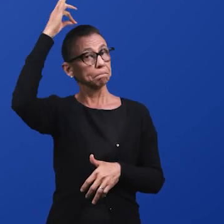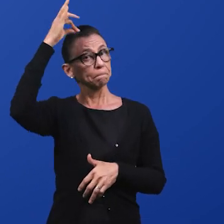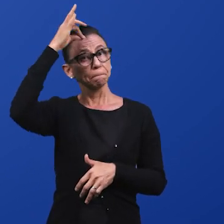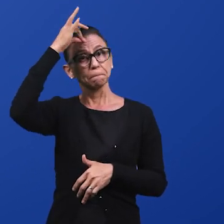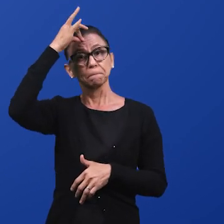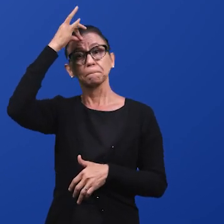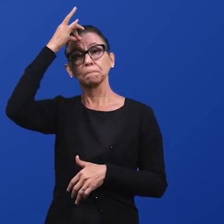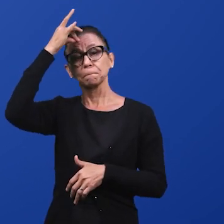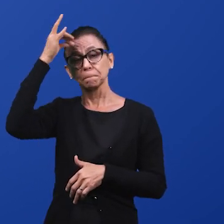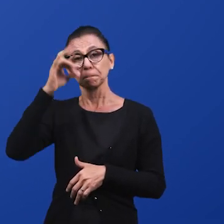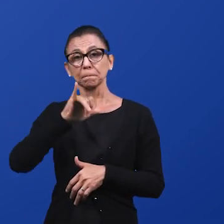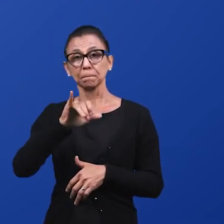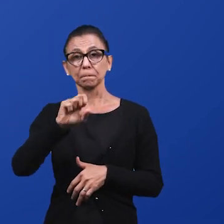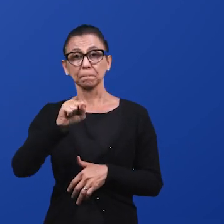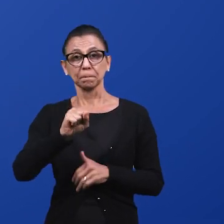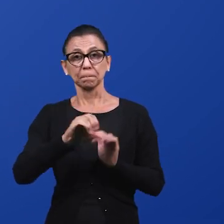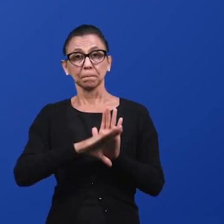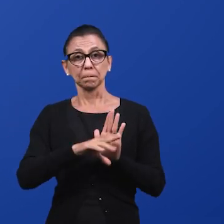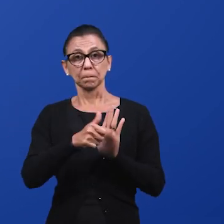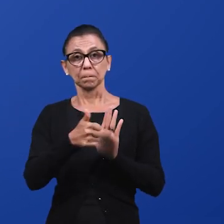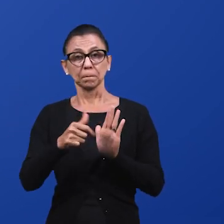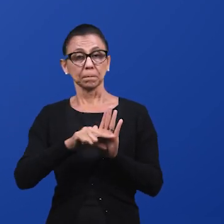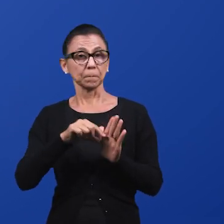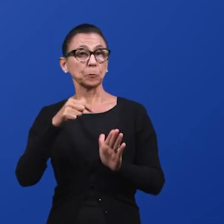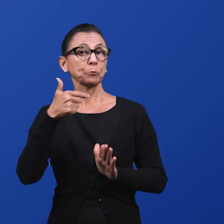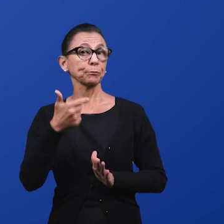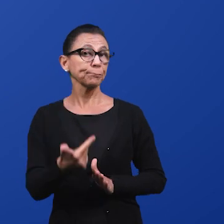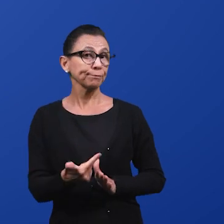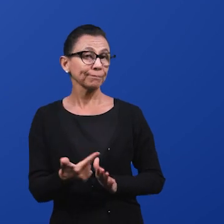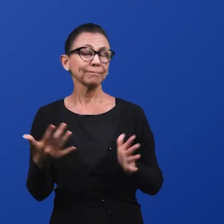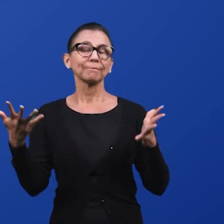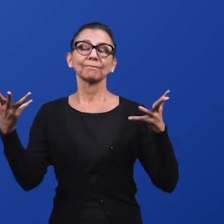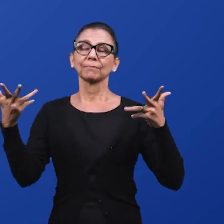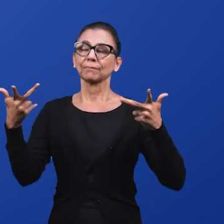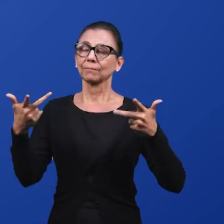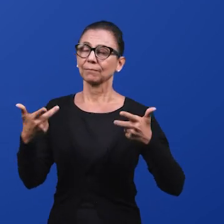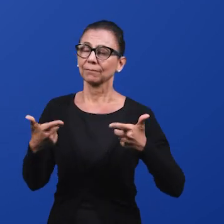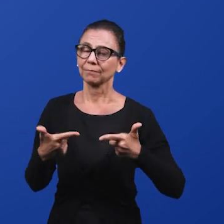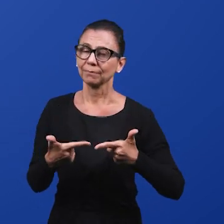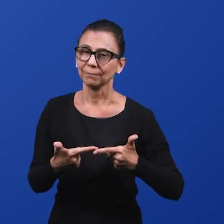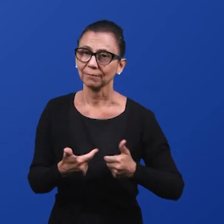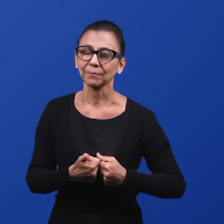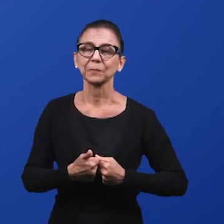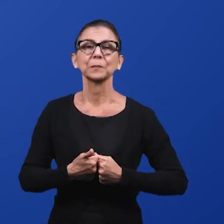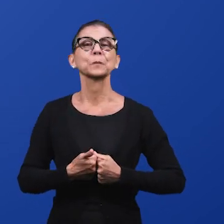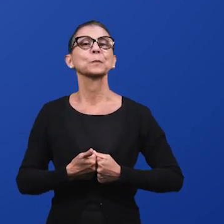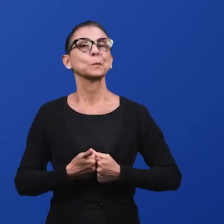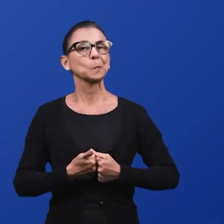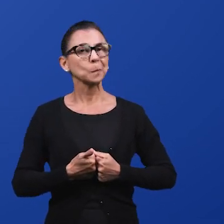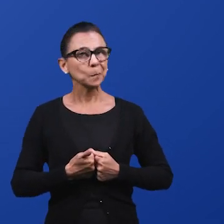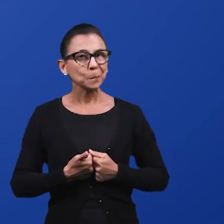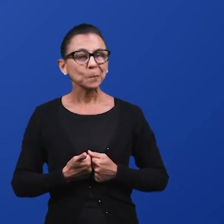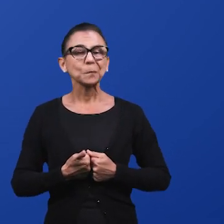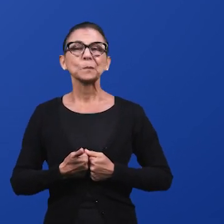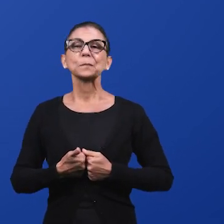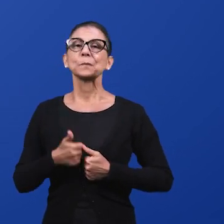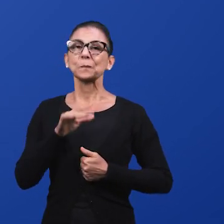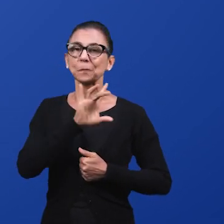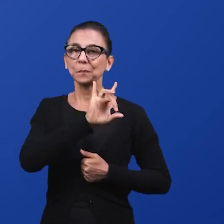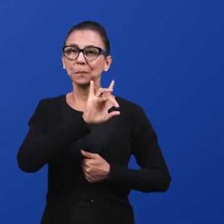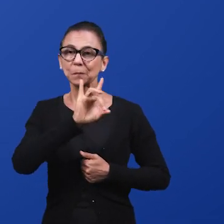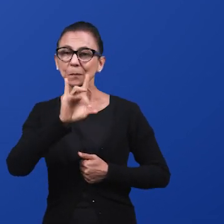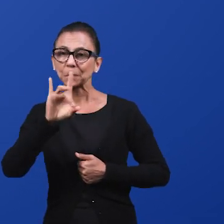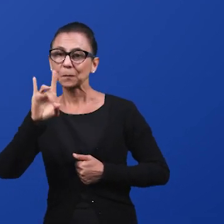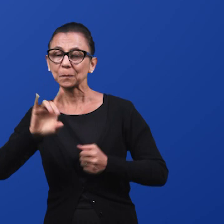do Espírito Santo que estão em Isaías capítulo 11, verso 2. É maravilhoso para nós isso,